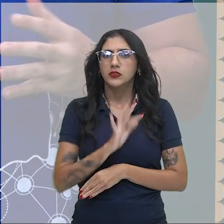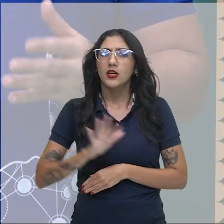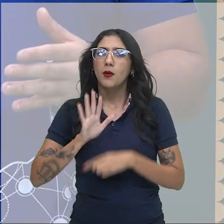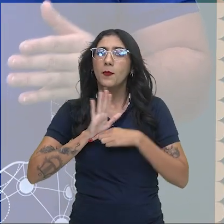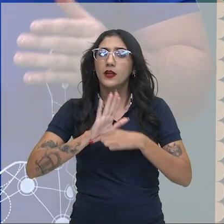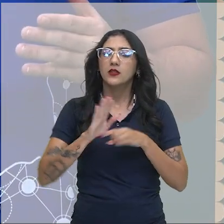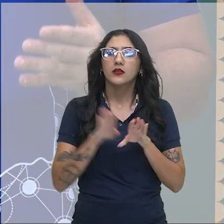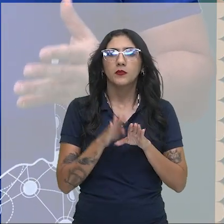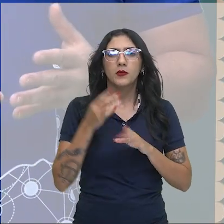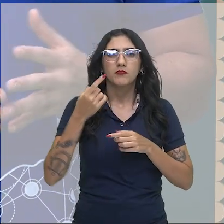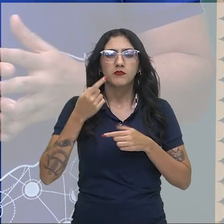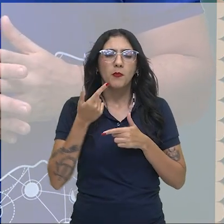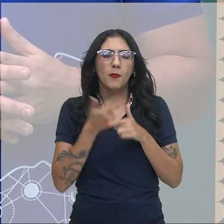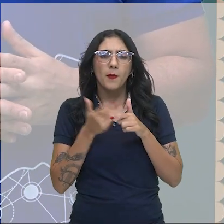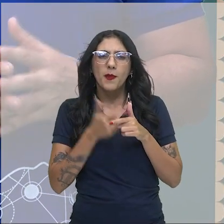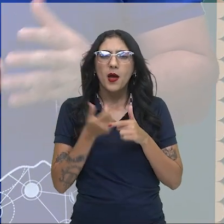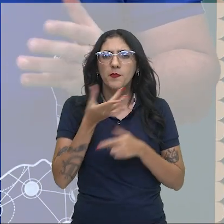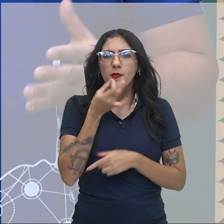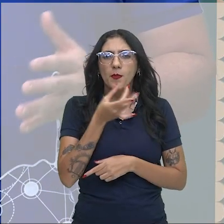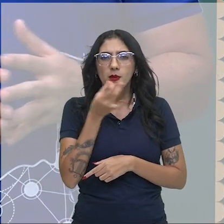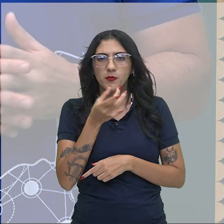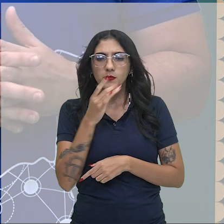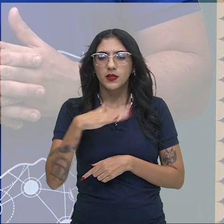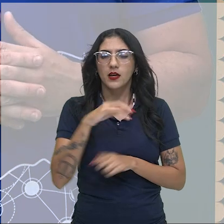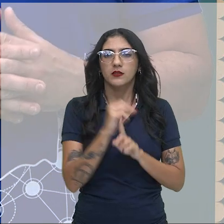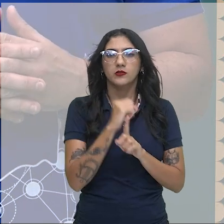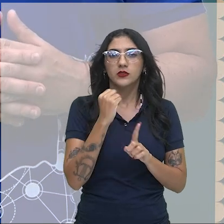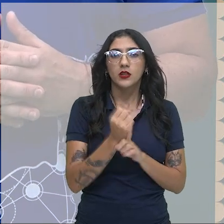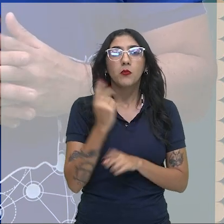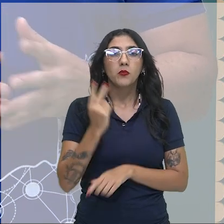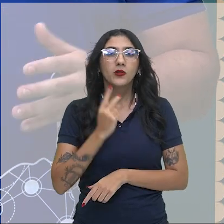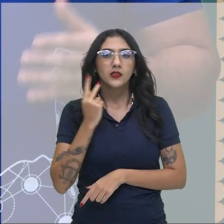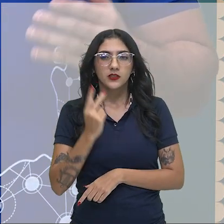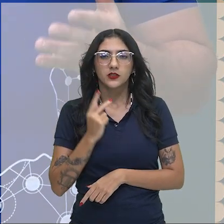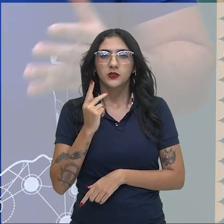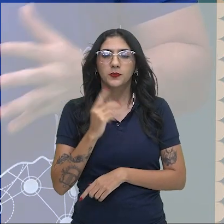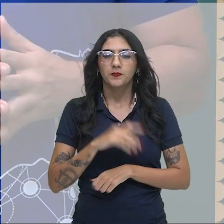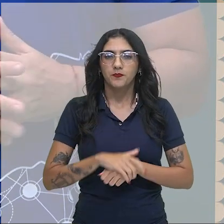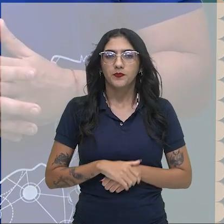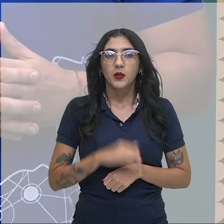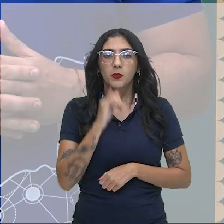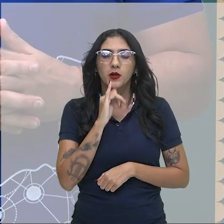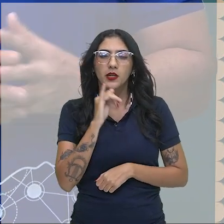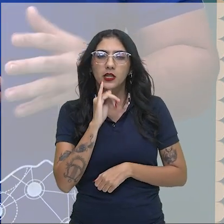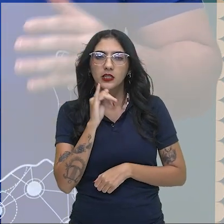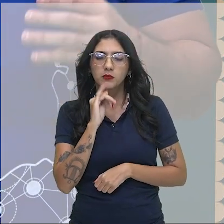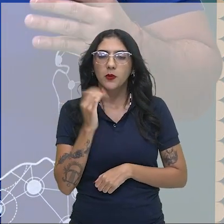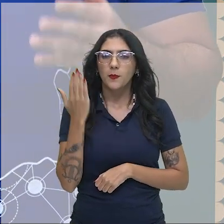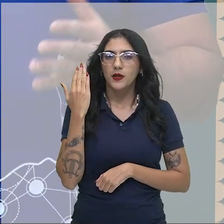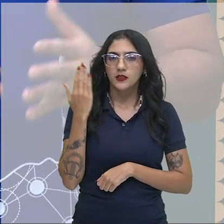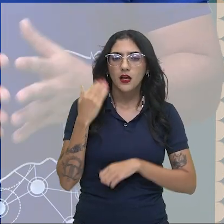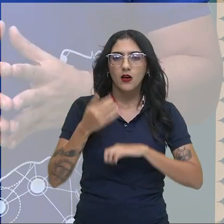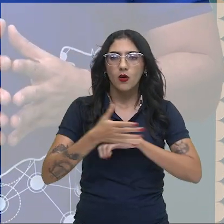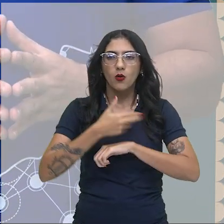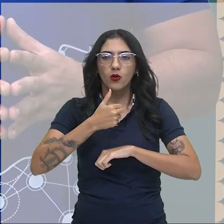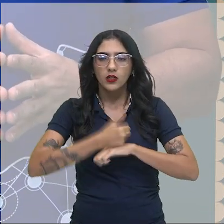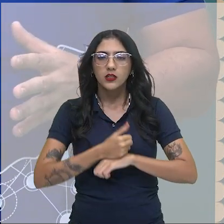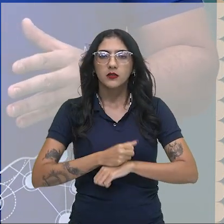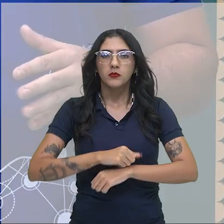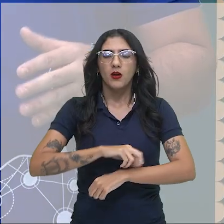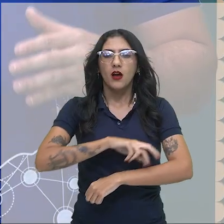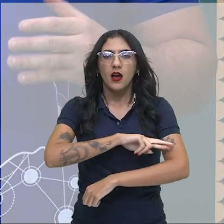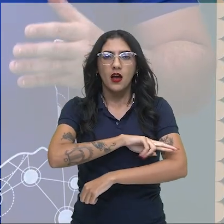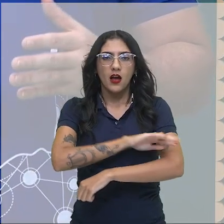e questiona o ambiente social político em que foi escrita, como o colonialismo, o racismo